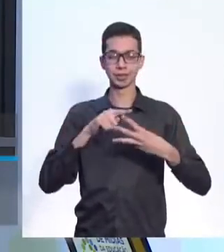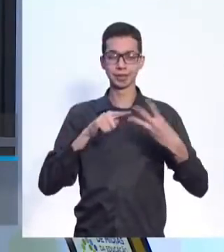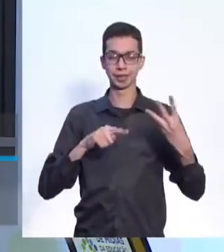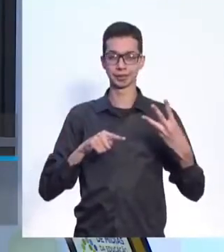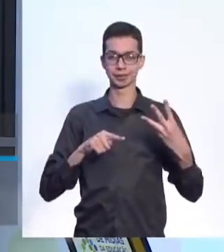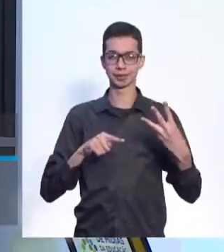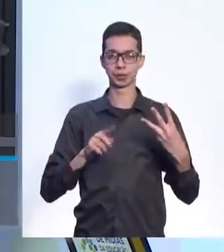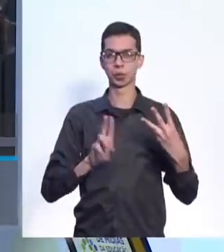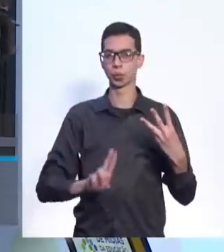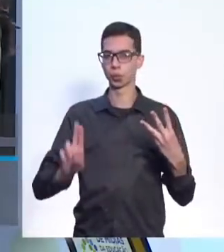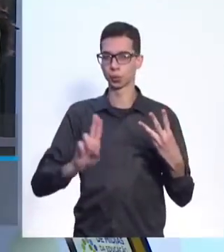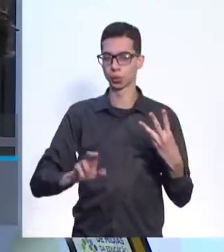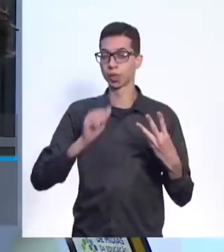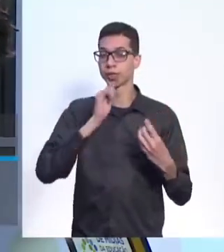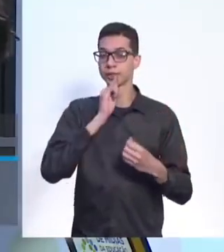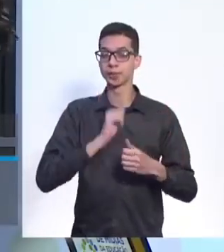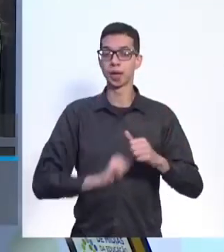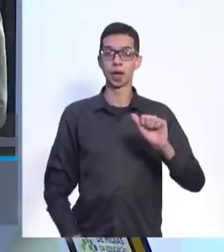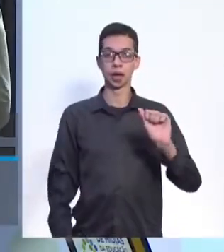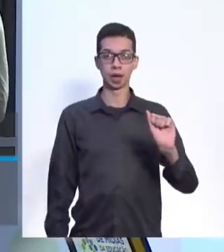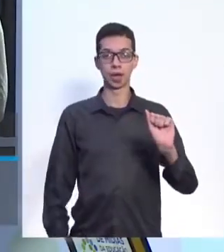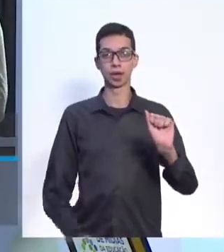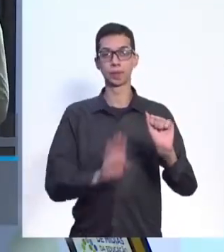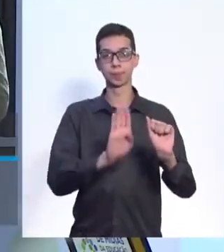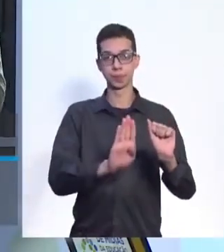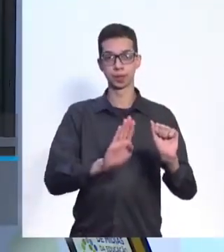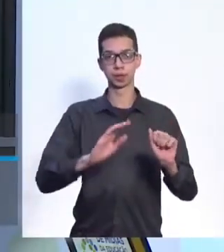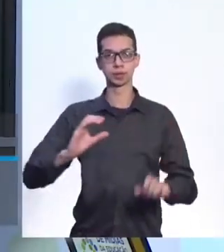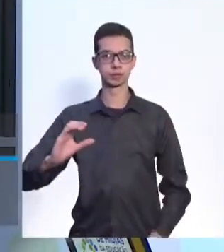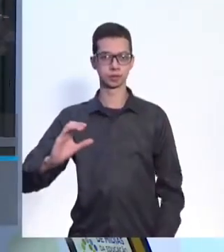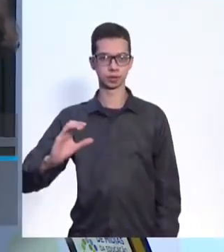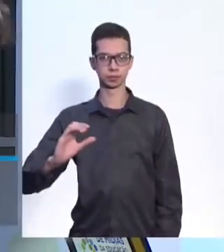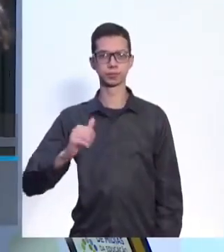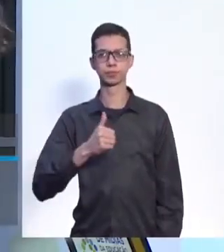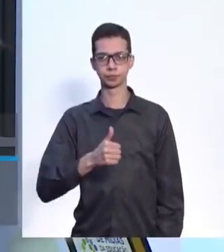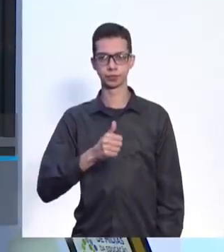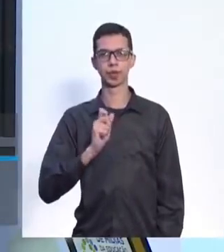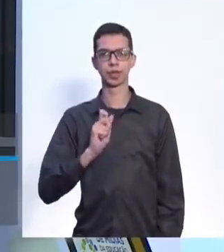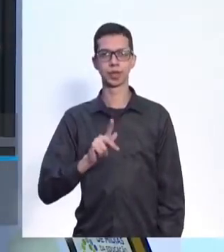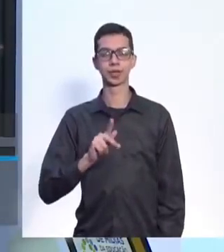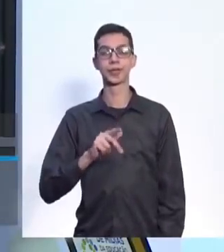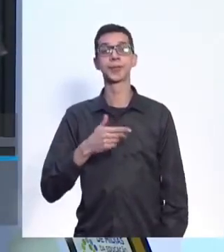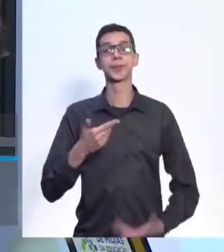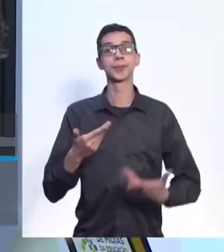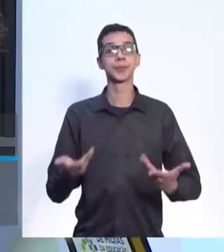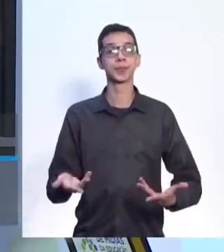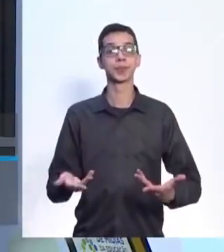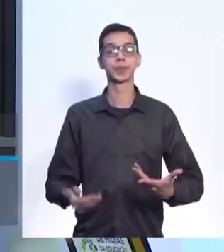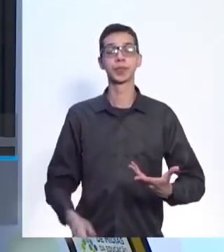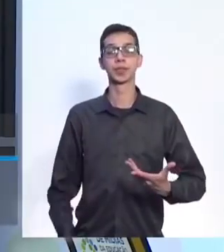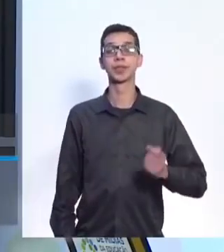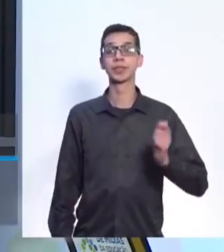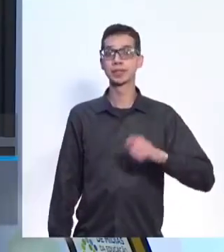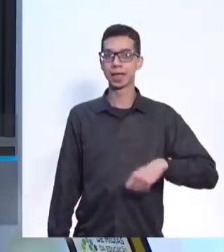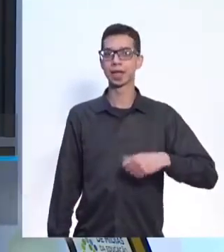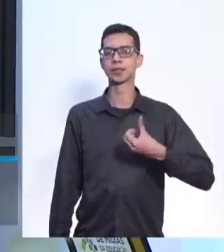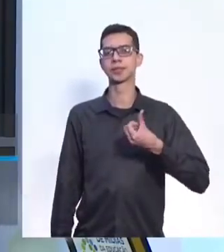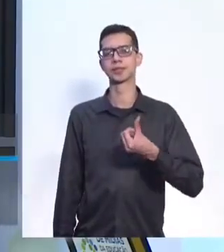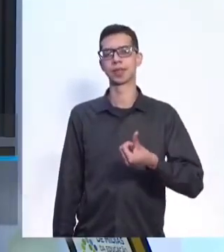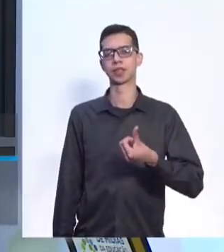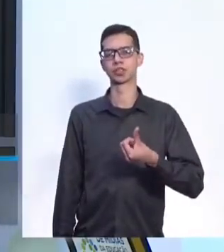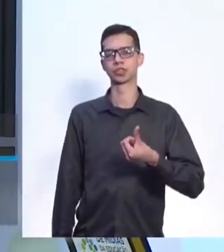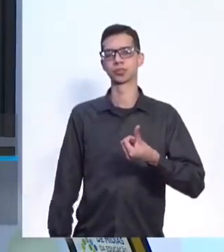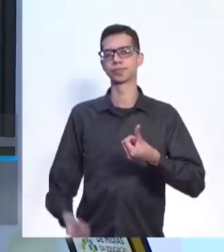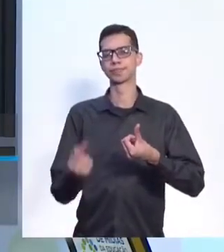Três elementos, A, B e C. Muito bem. Então, eu vou ter 6 possibilidades. Vamos ver se